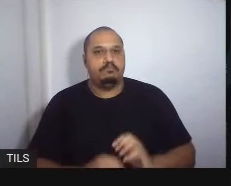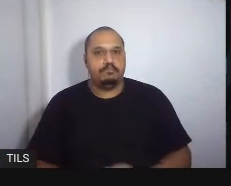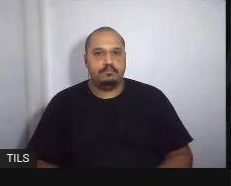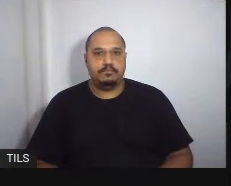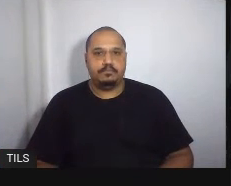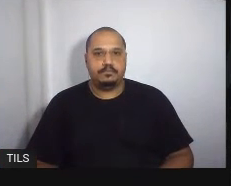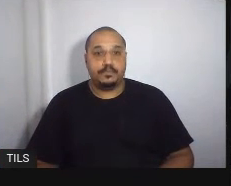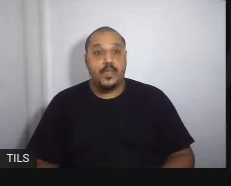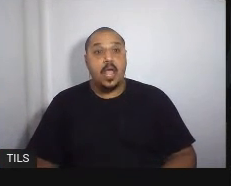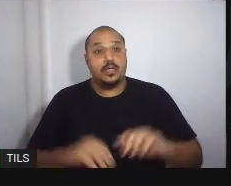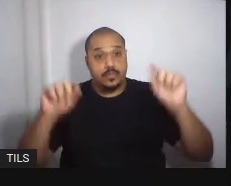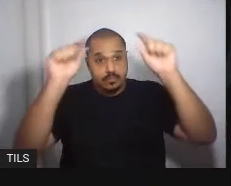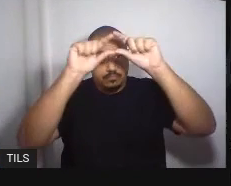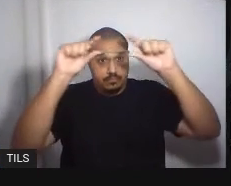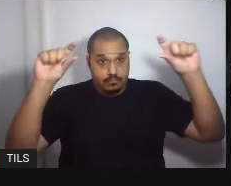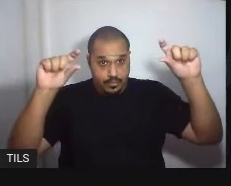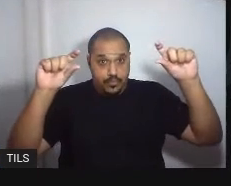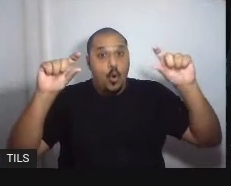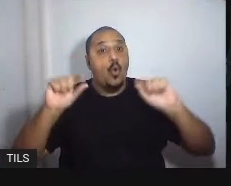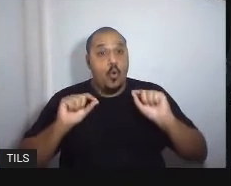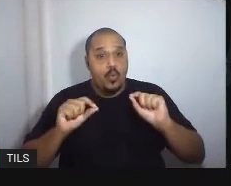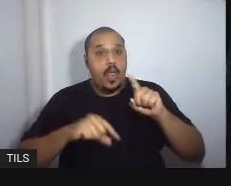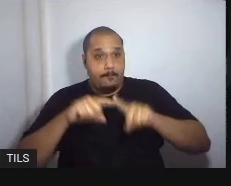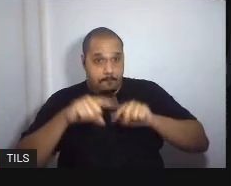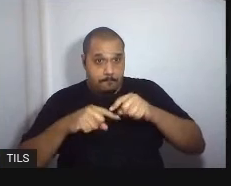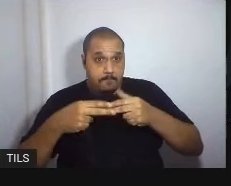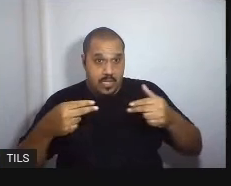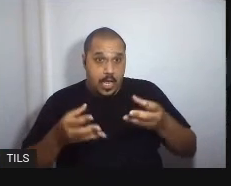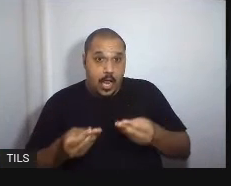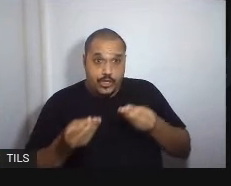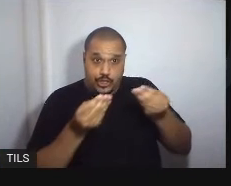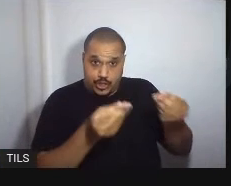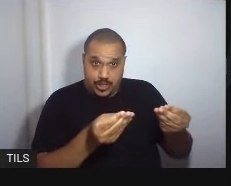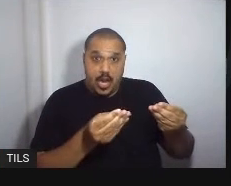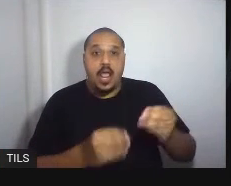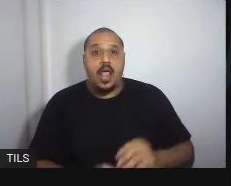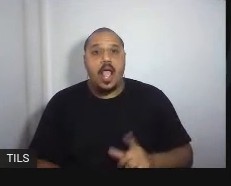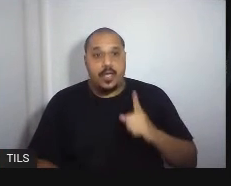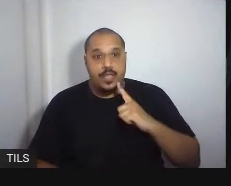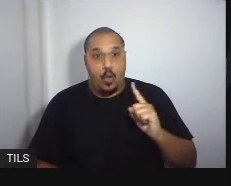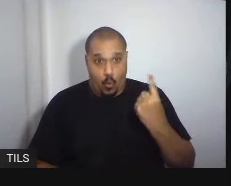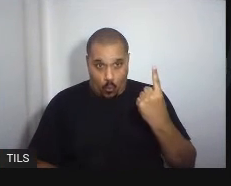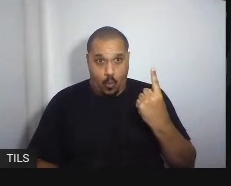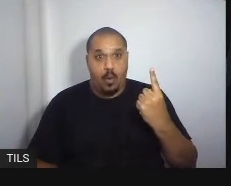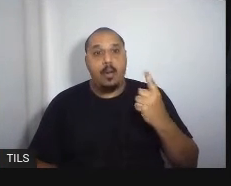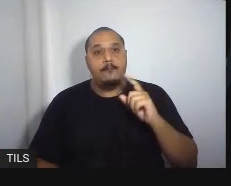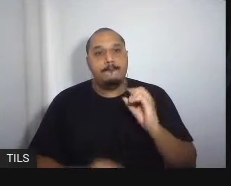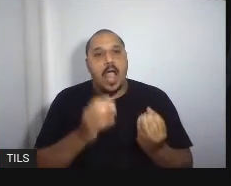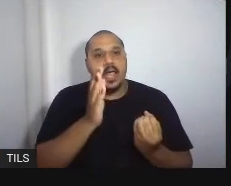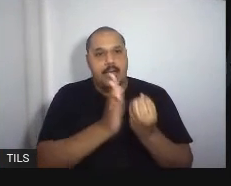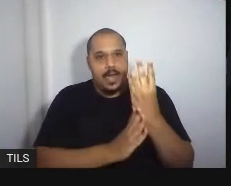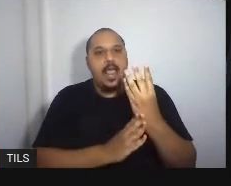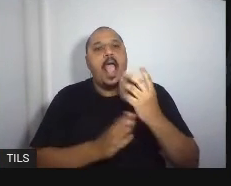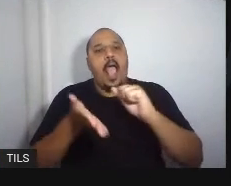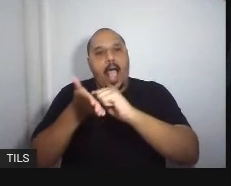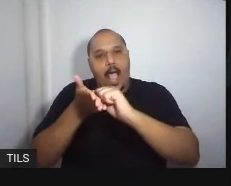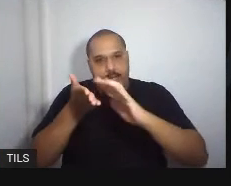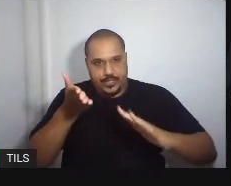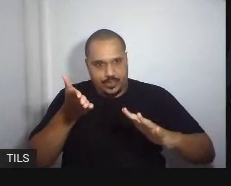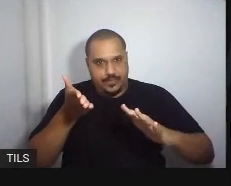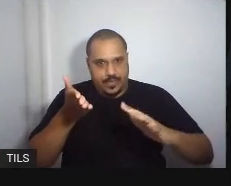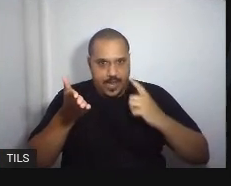no tema de entrega de materiais, tem uma atividade, quando eu venho aqui em criar atividade, uma